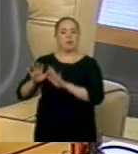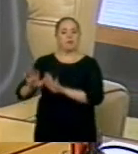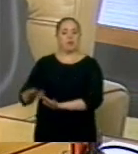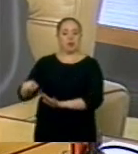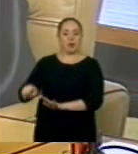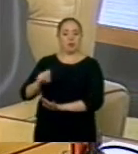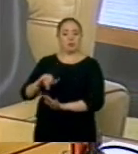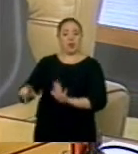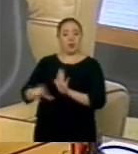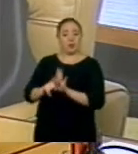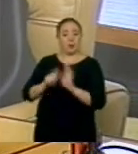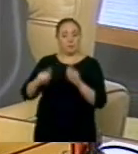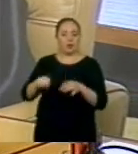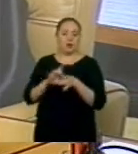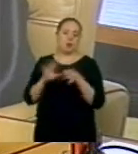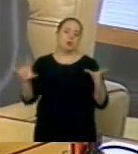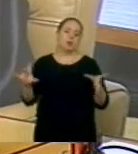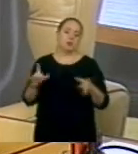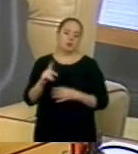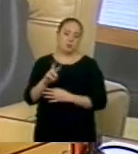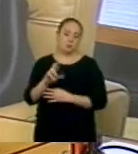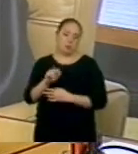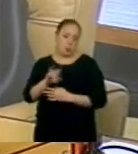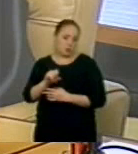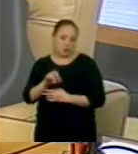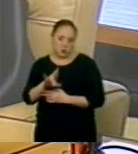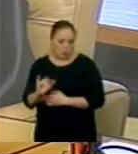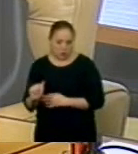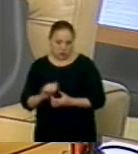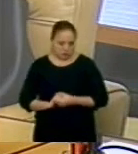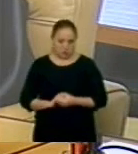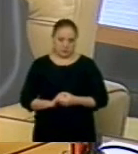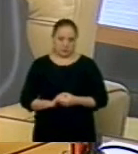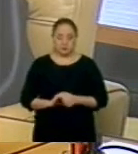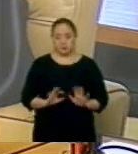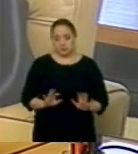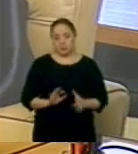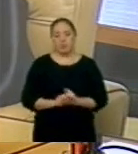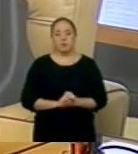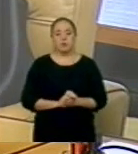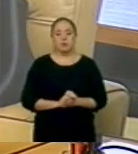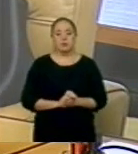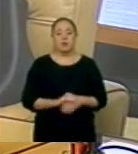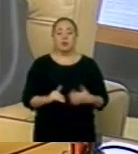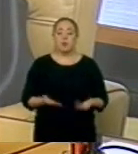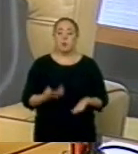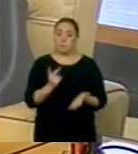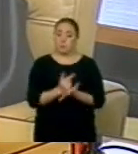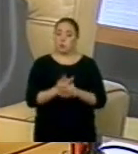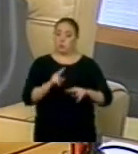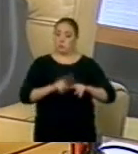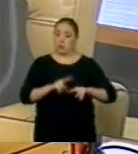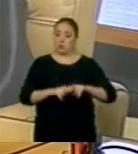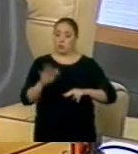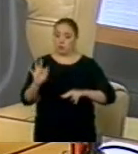lei admitir liberdade provisória com ou sem fiança. A contrário senso, ninguém, mesmo preso em